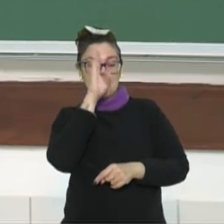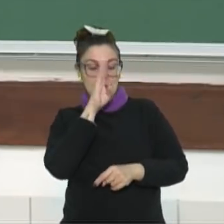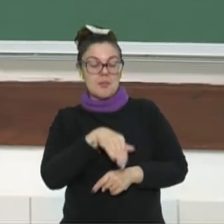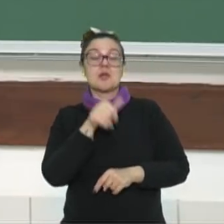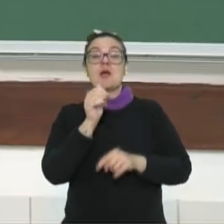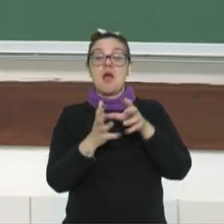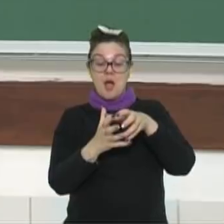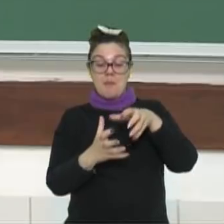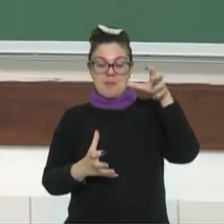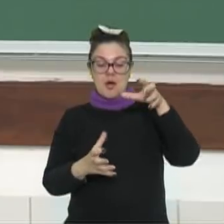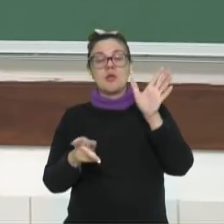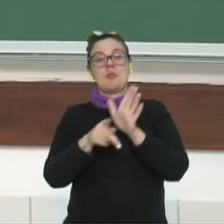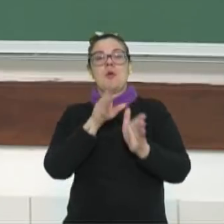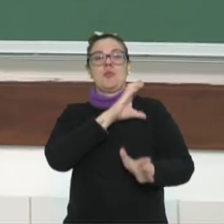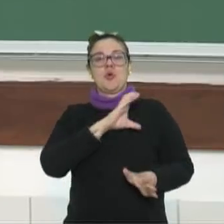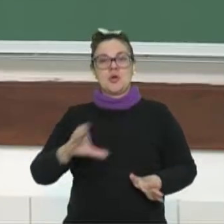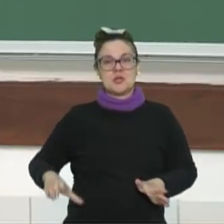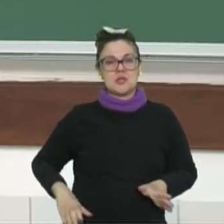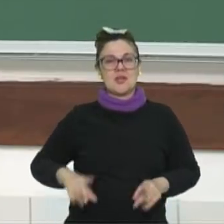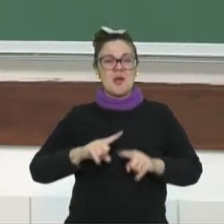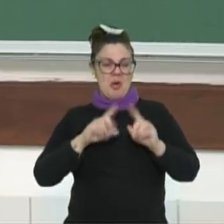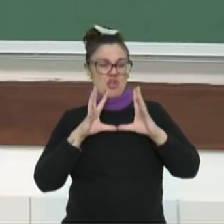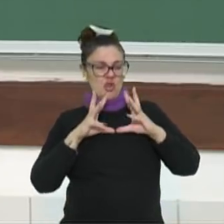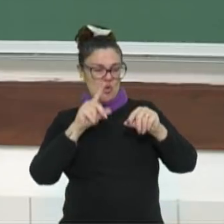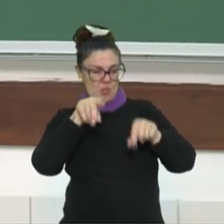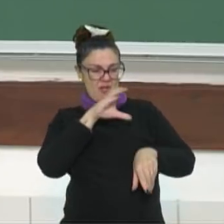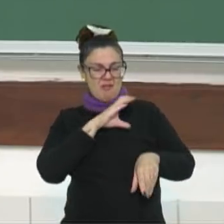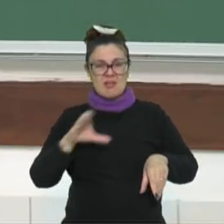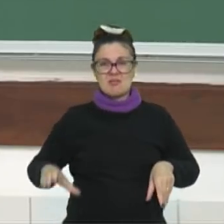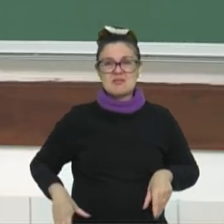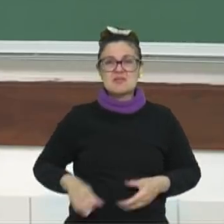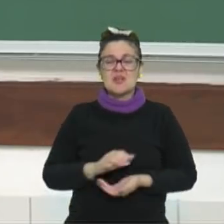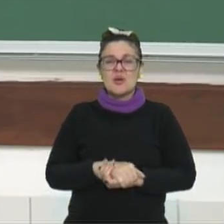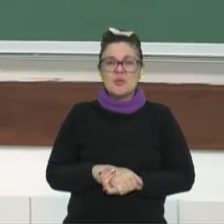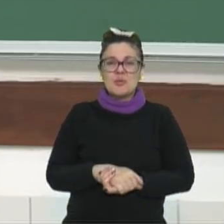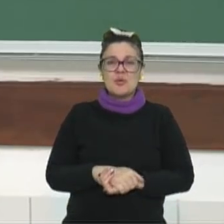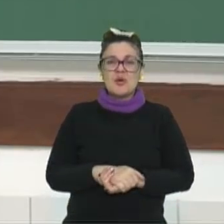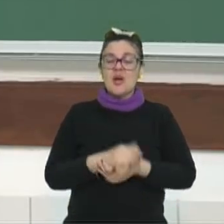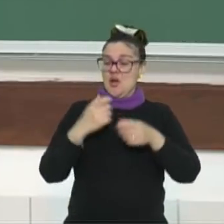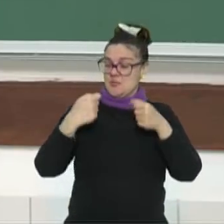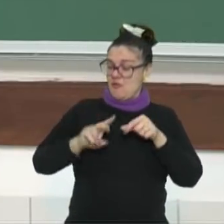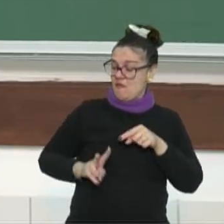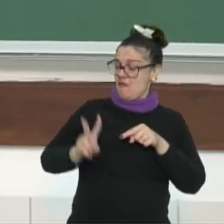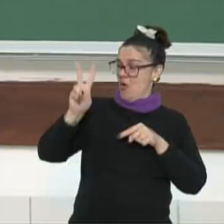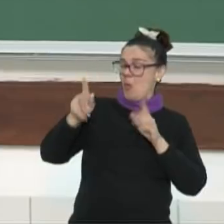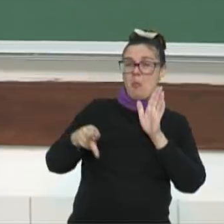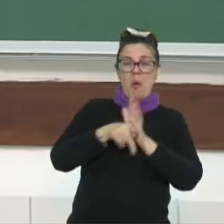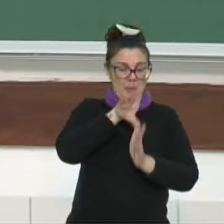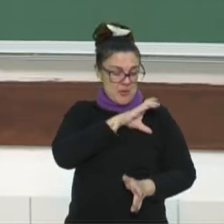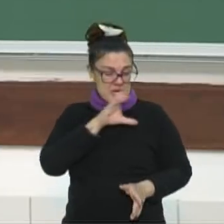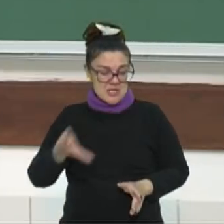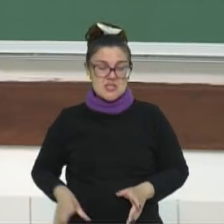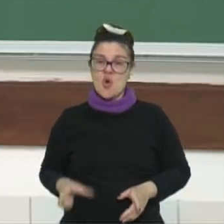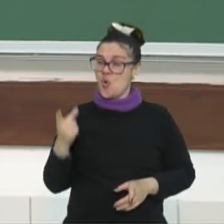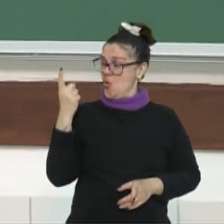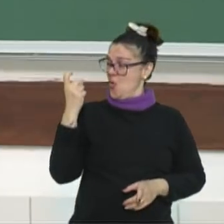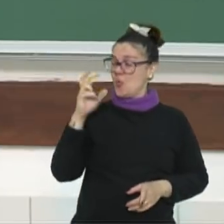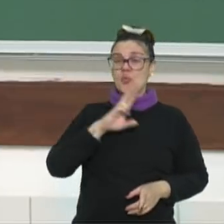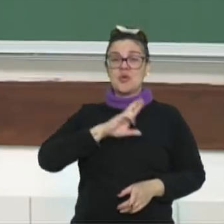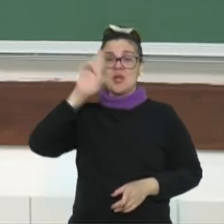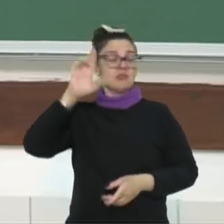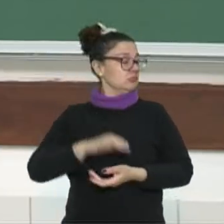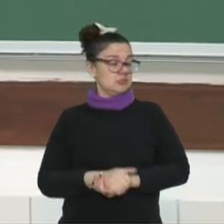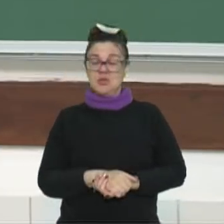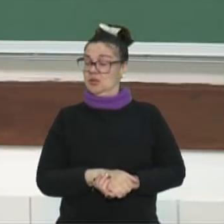uma massa cristã, mas nem todo mundo é cristão. E aí, será que devemos seguir o valor somente de uma religiosidade? Ao ver do Peter Singer,